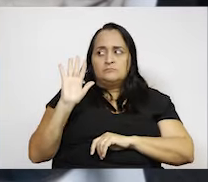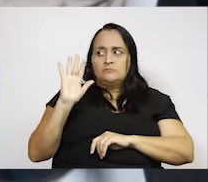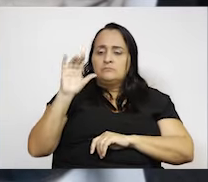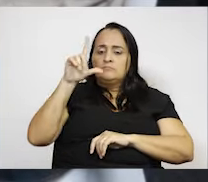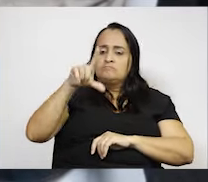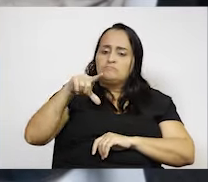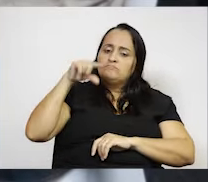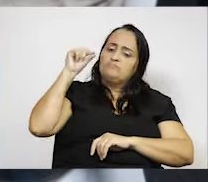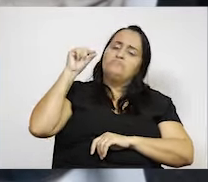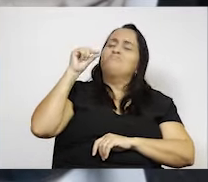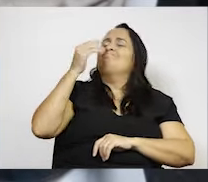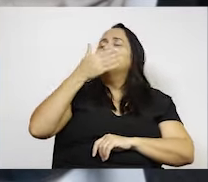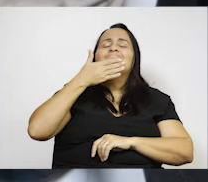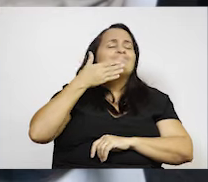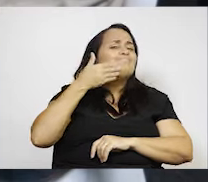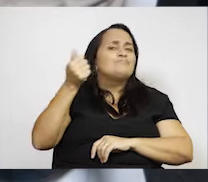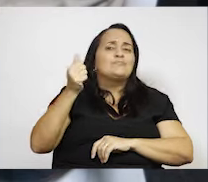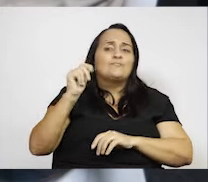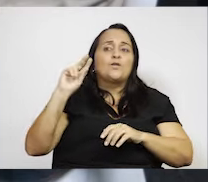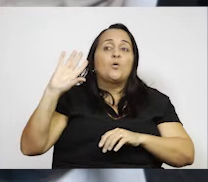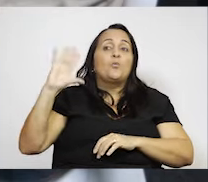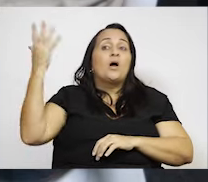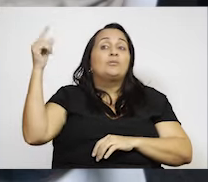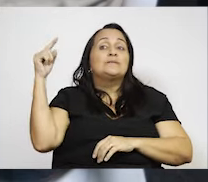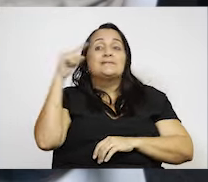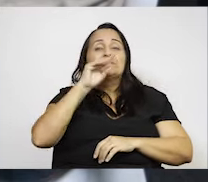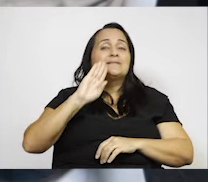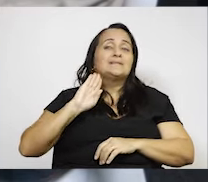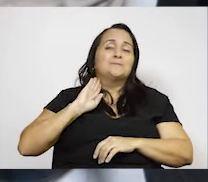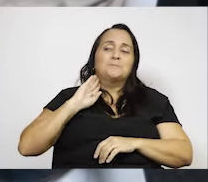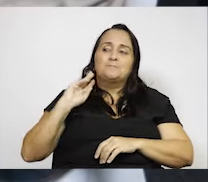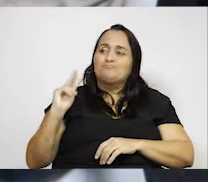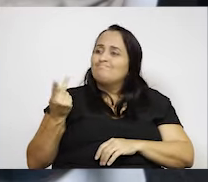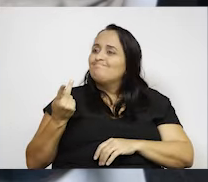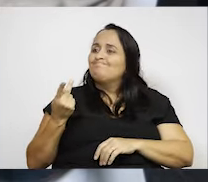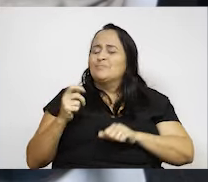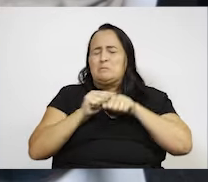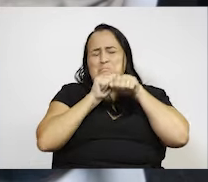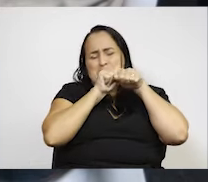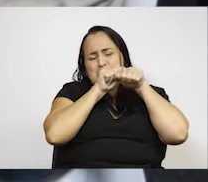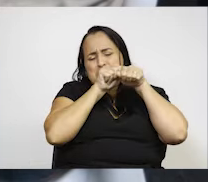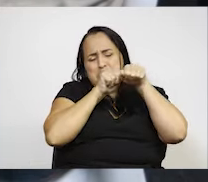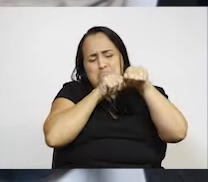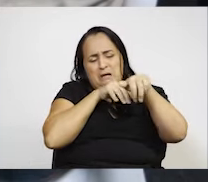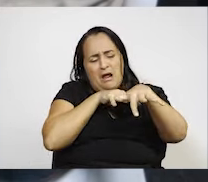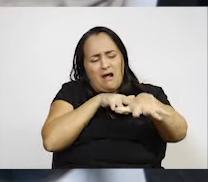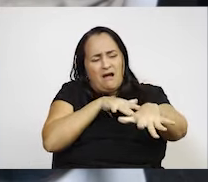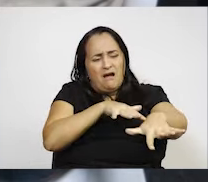lá em Mariana, em Minas Gerais. Porque além da devastação, ela pode